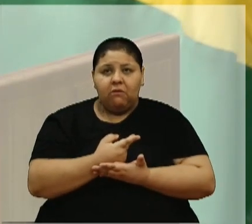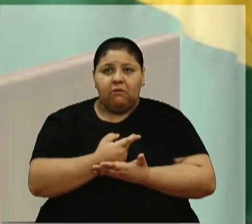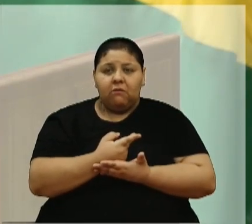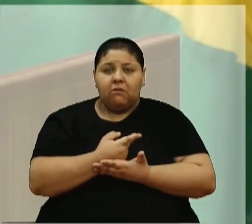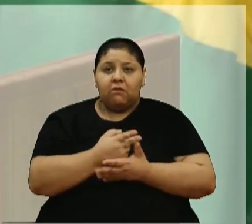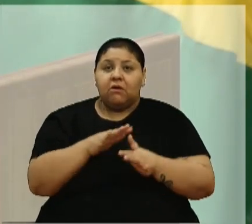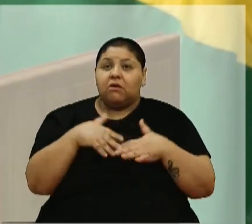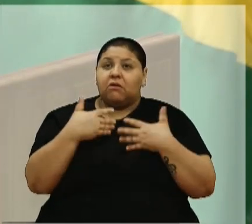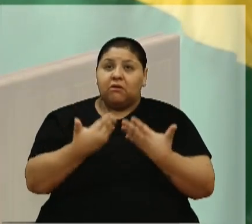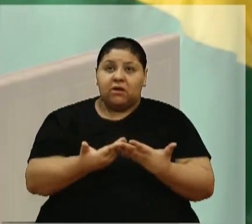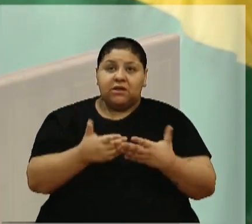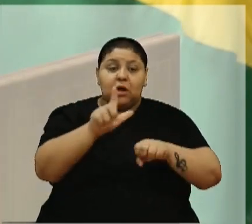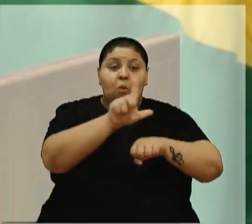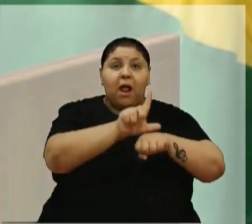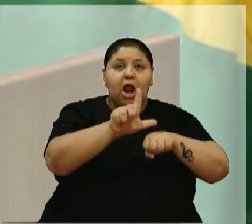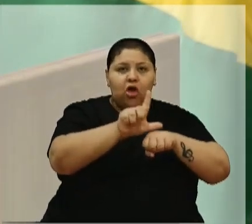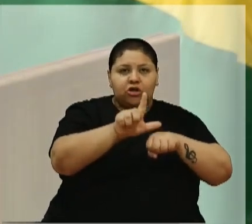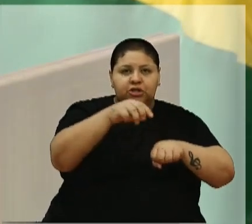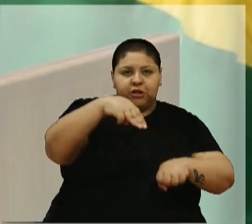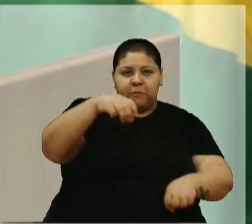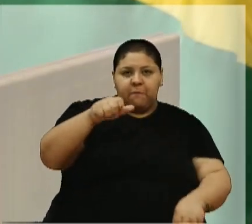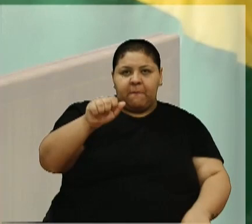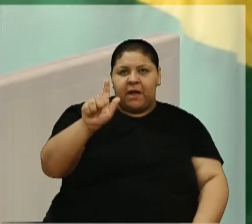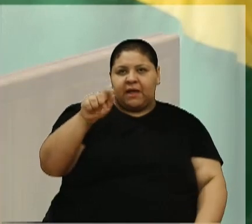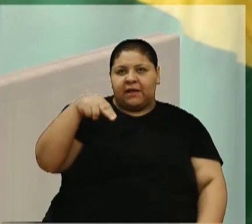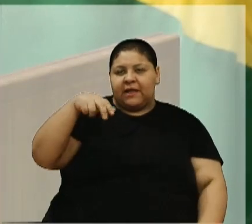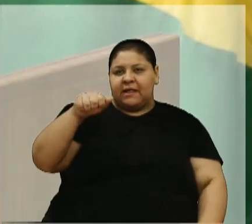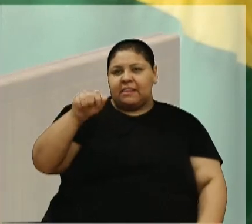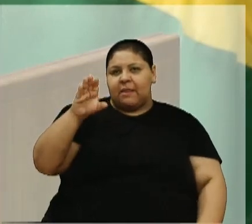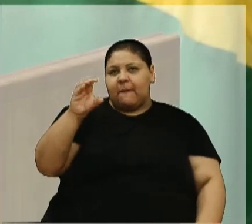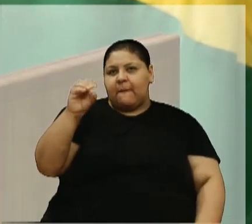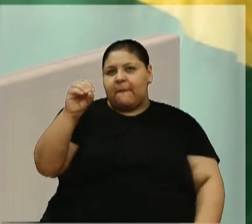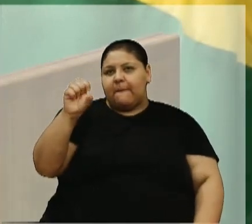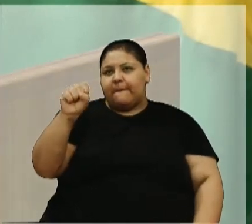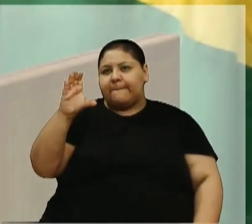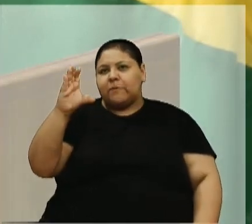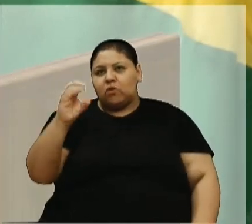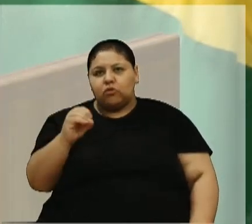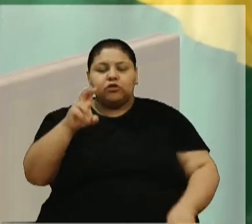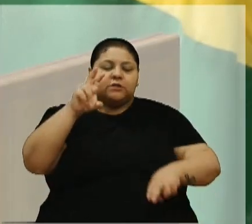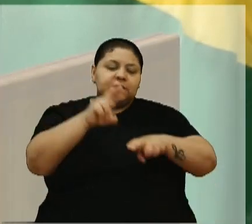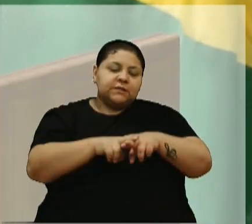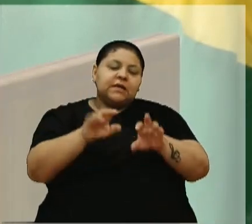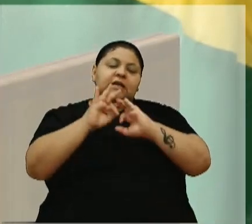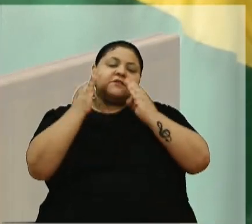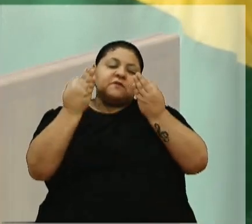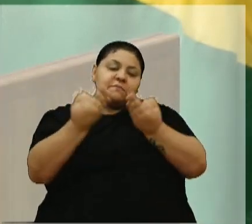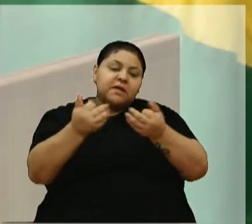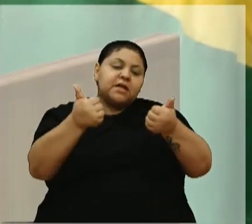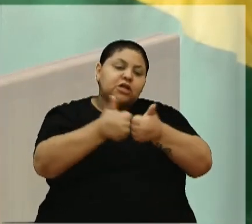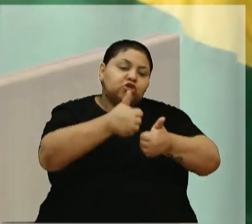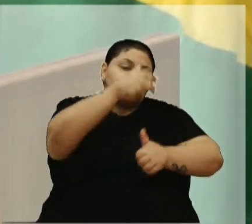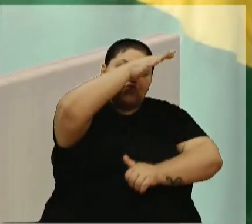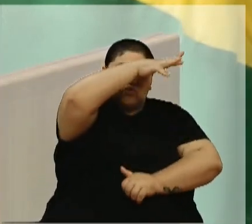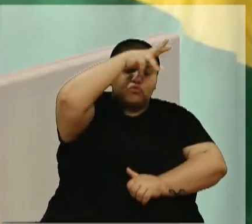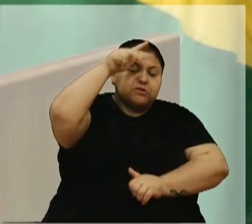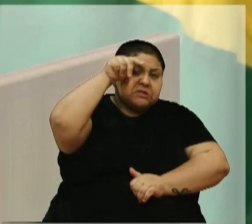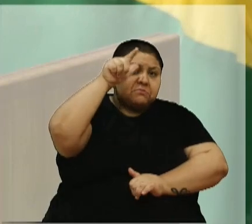Então, o caso Maia Bosco, daqui a pouco, vão sentar a família, o município, e nós teremos aí